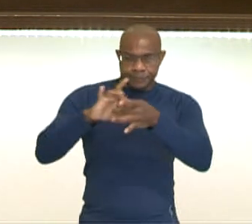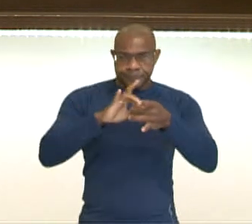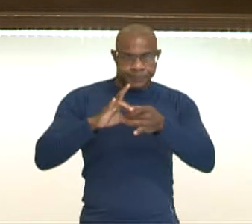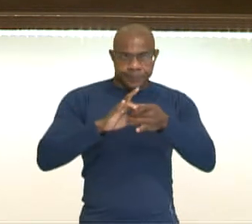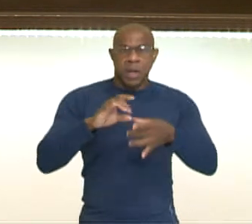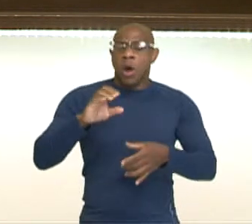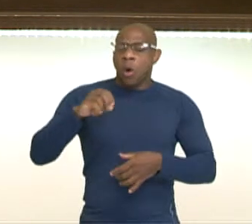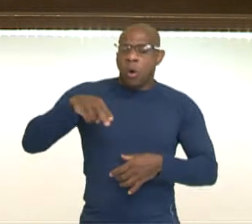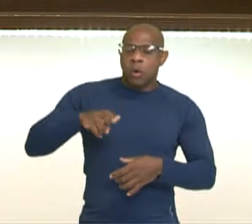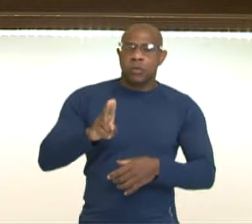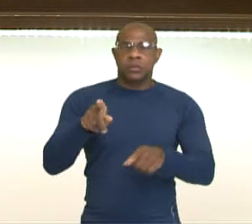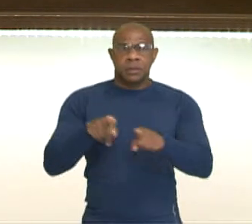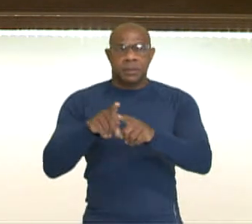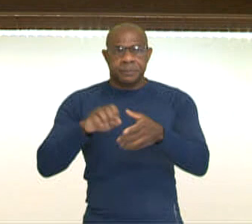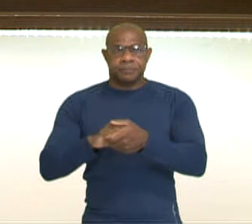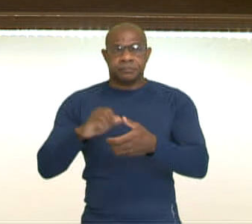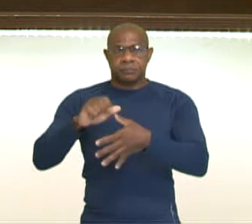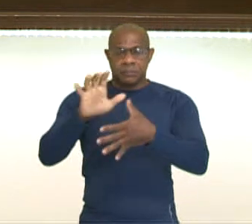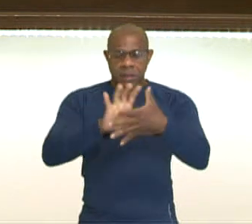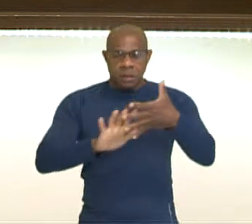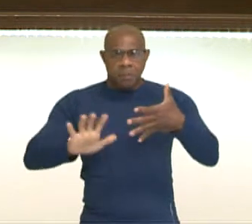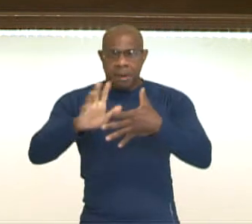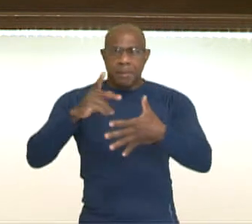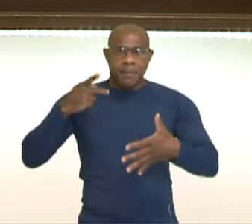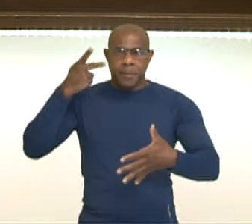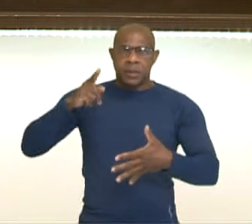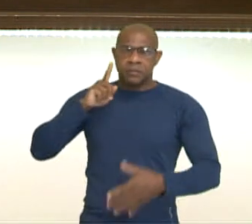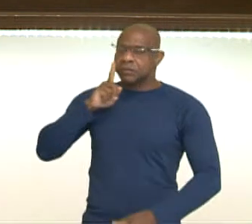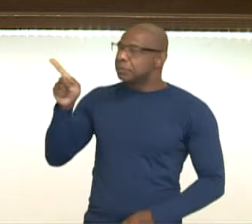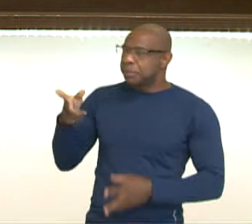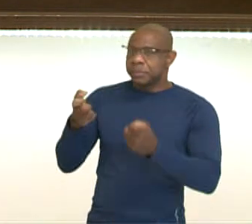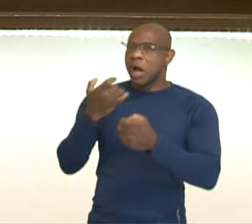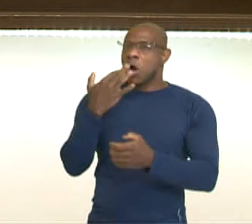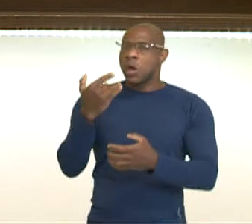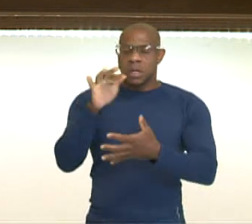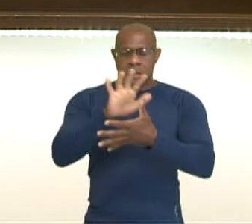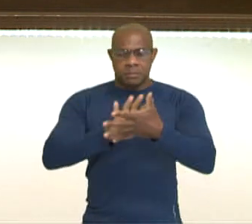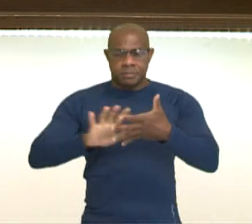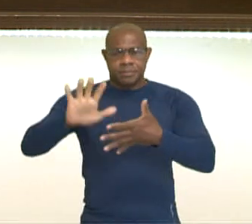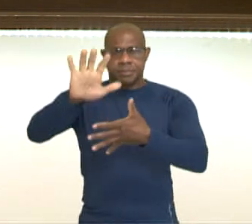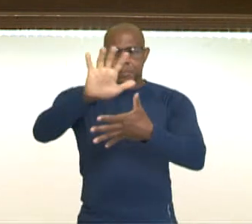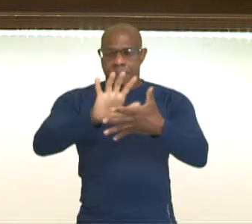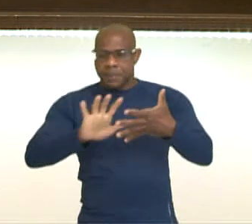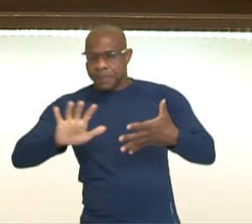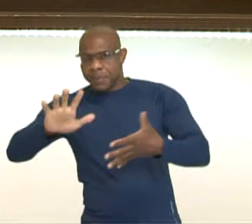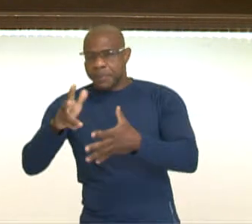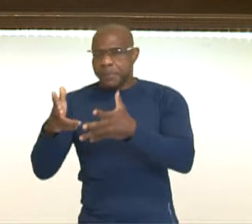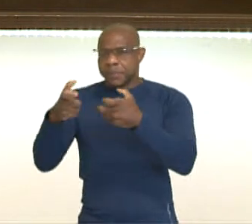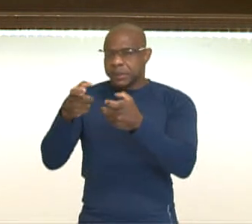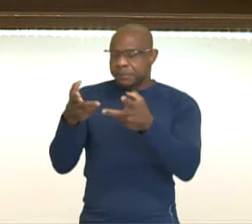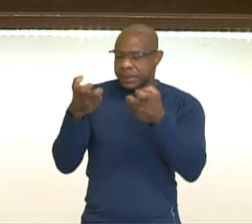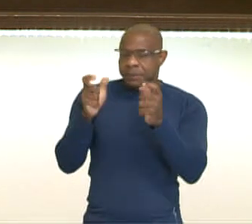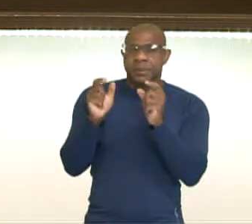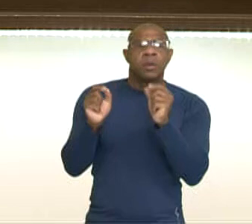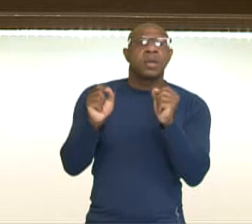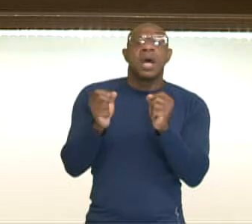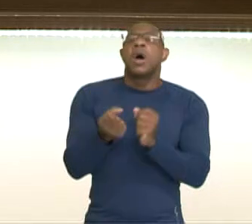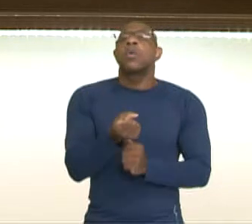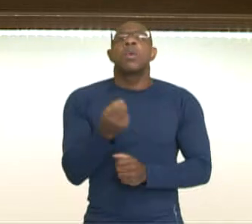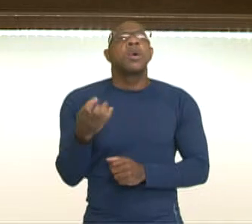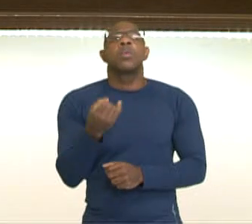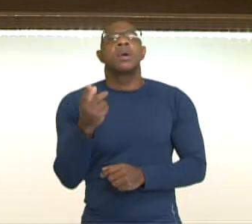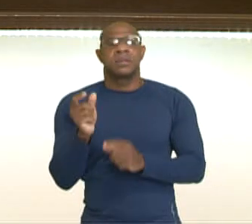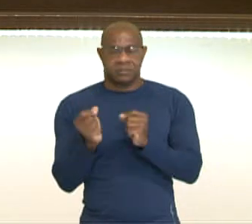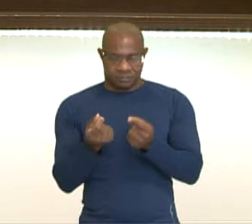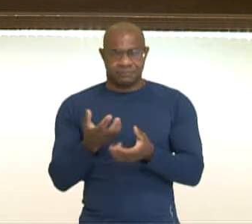mapa político, dimensionado a partir da visualização colorida dos estados, para que você tenha uma noção da quantidade.